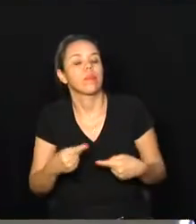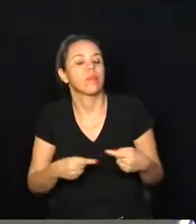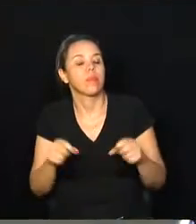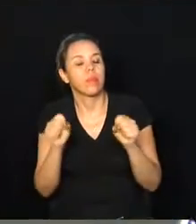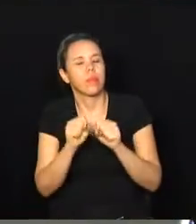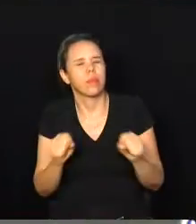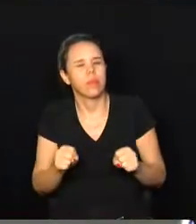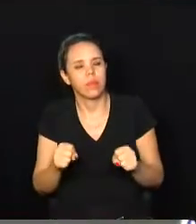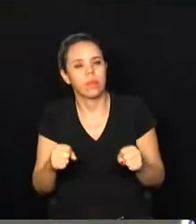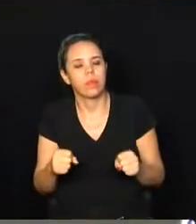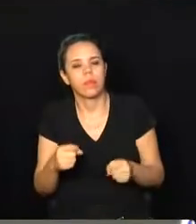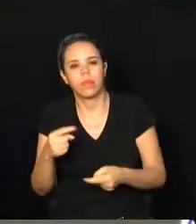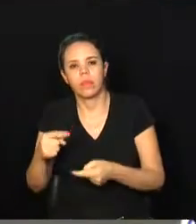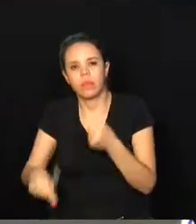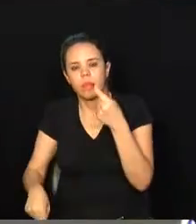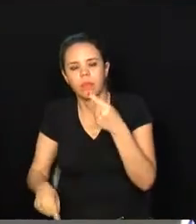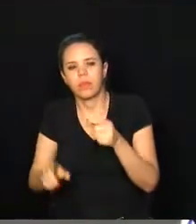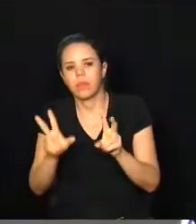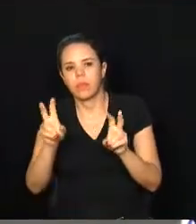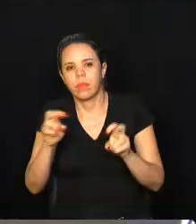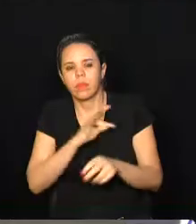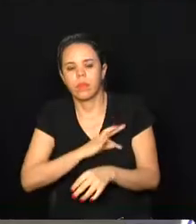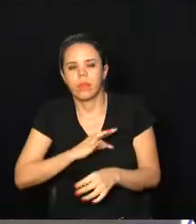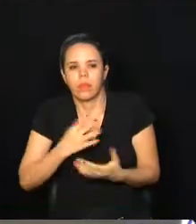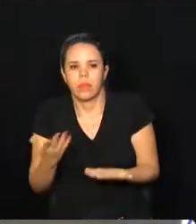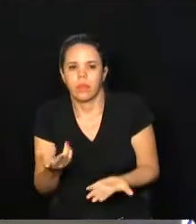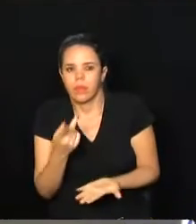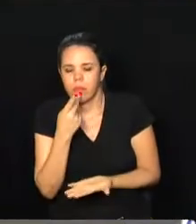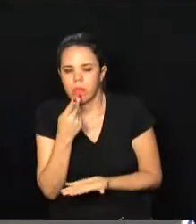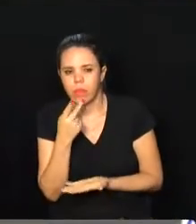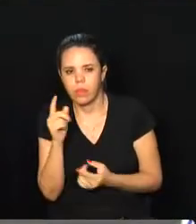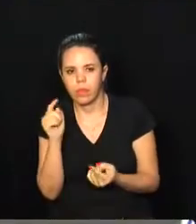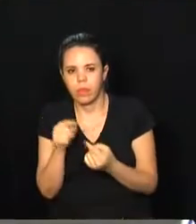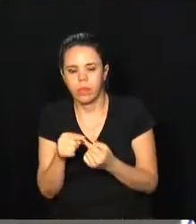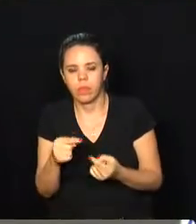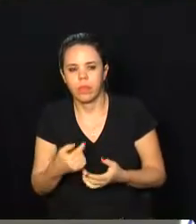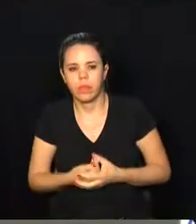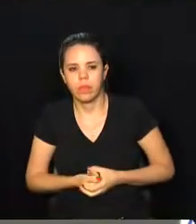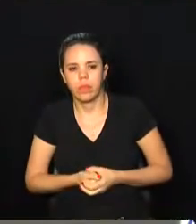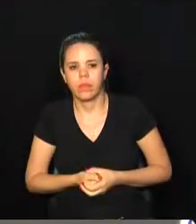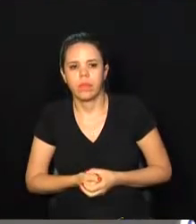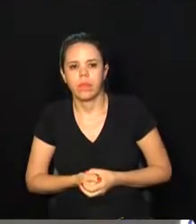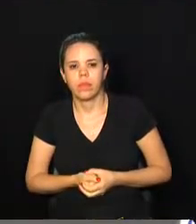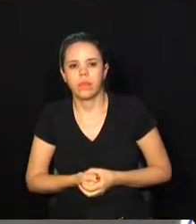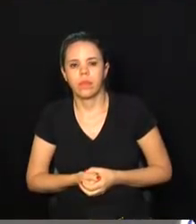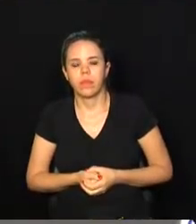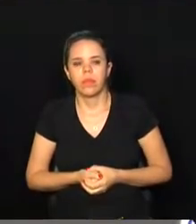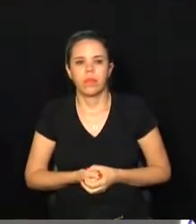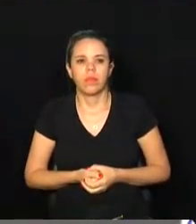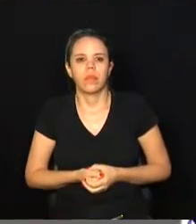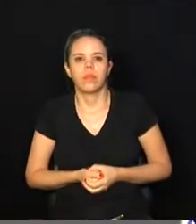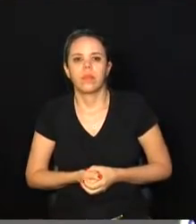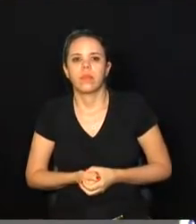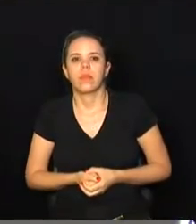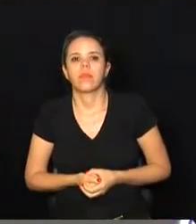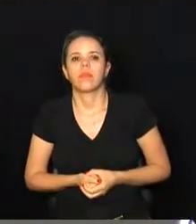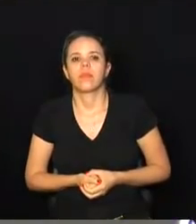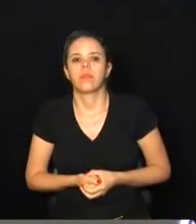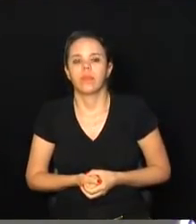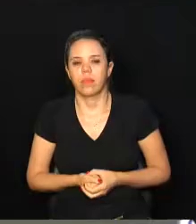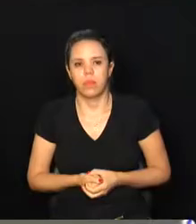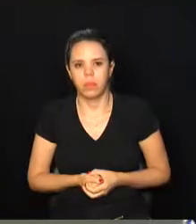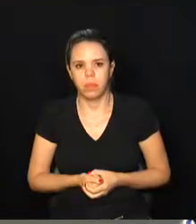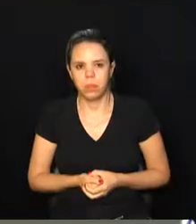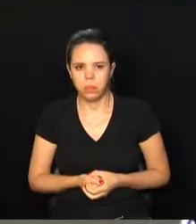político nosso inviabiliza essa questão técnica que seria o ideal para a gente. qualquer outro assunto aqui, estou sem